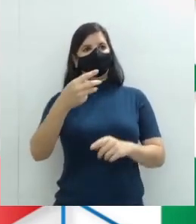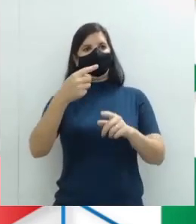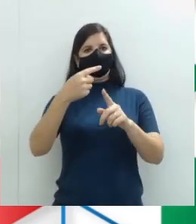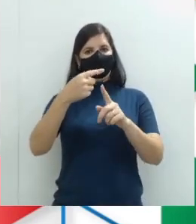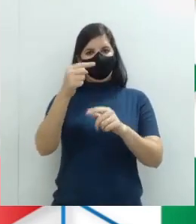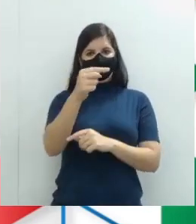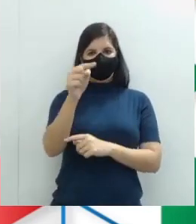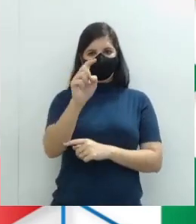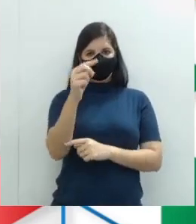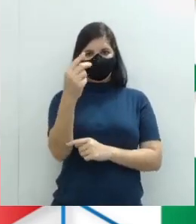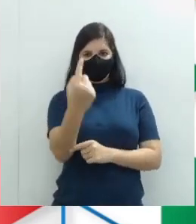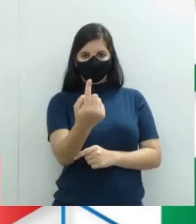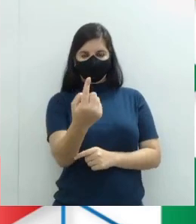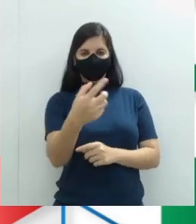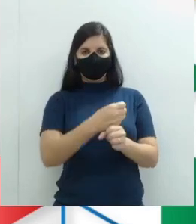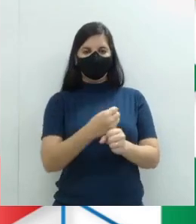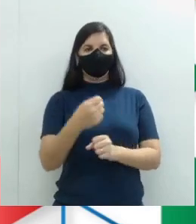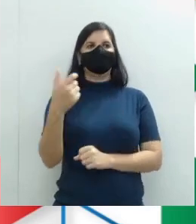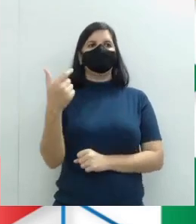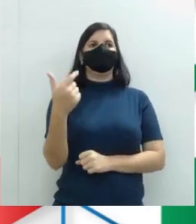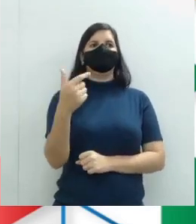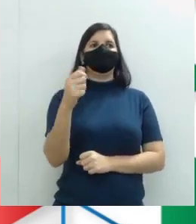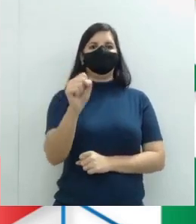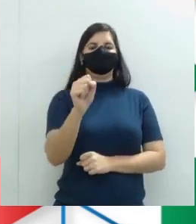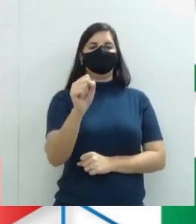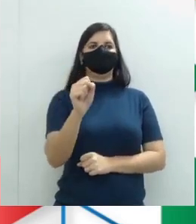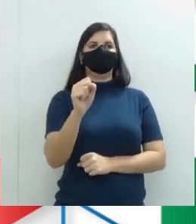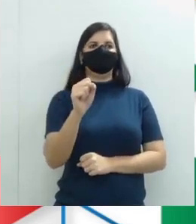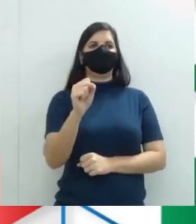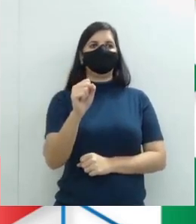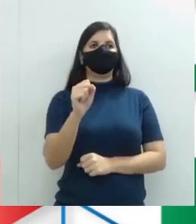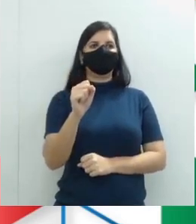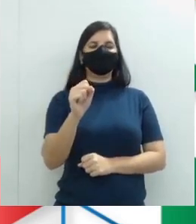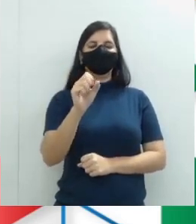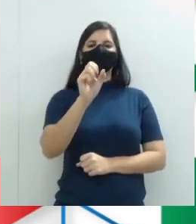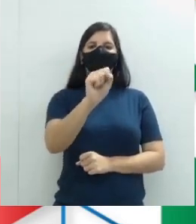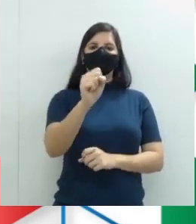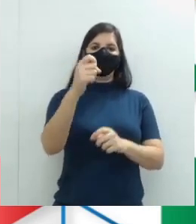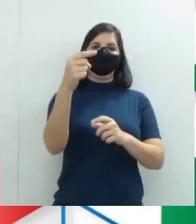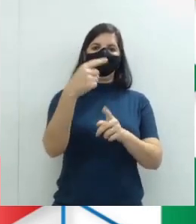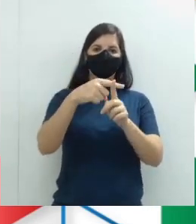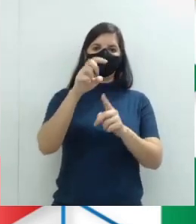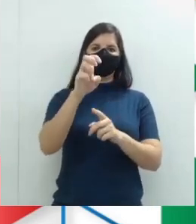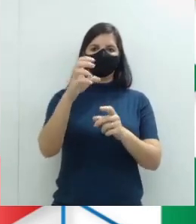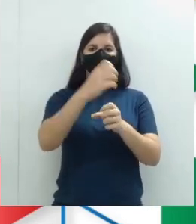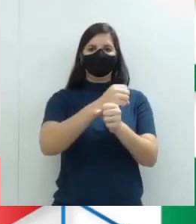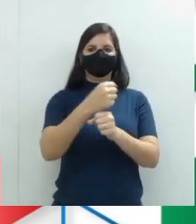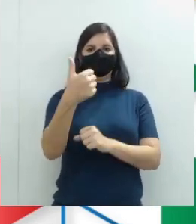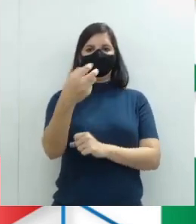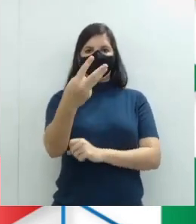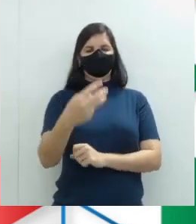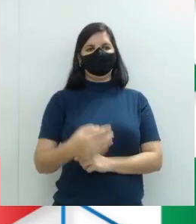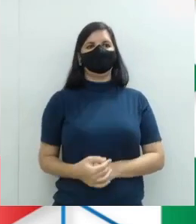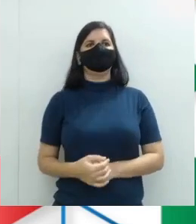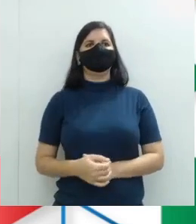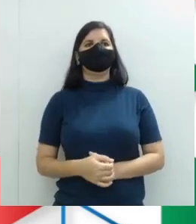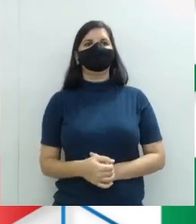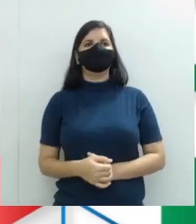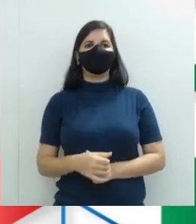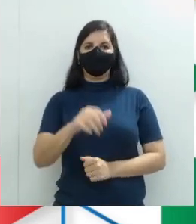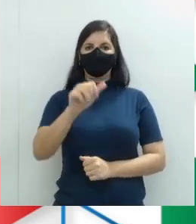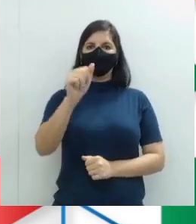que é 2. Então, eu pego o anterior. Quem foi o anterior? 8. Então, eu vou substituir. 8 mais 5, 13. Pronto, 13